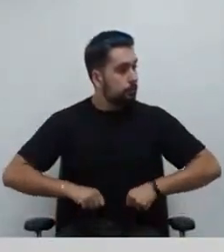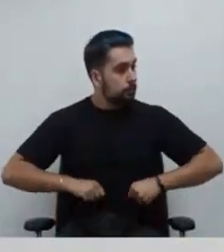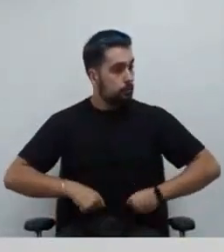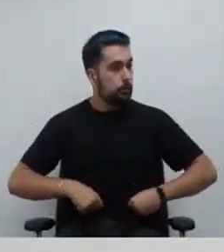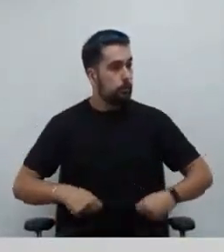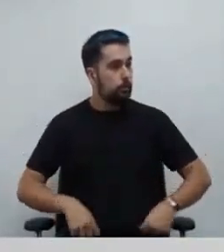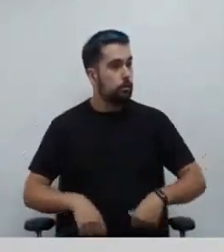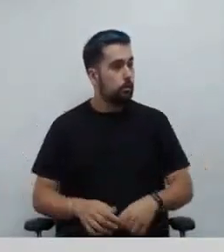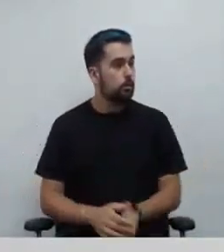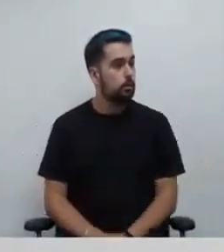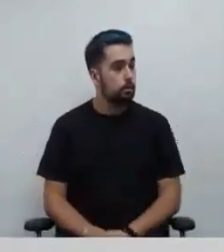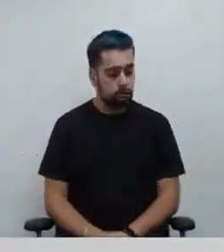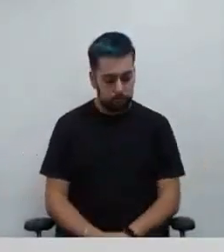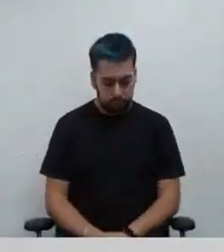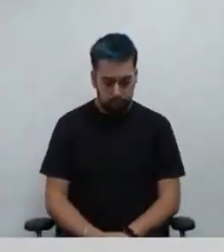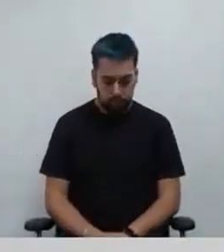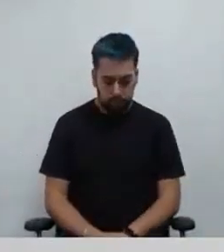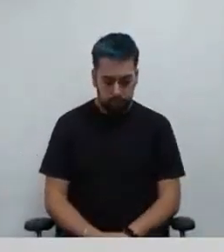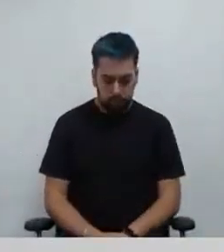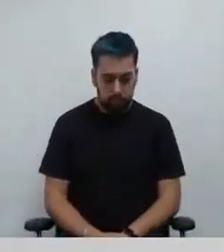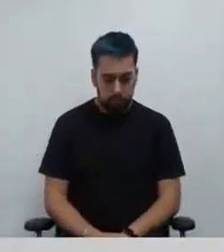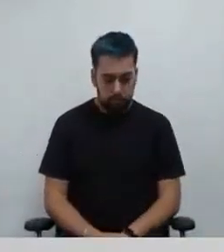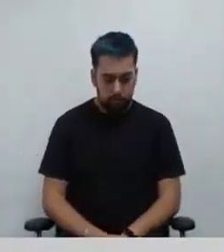Estou aguardando.